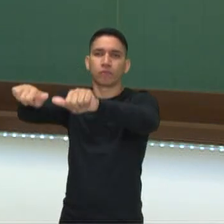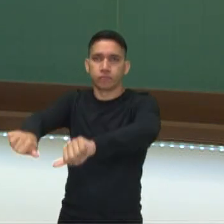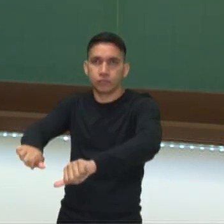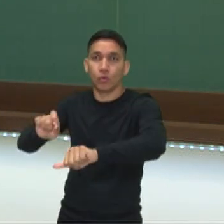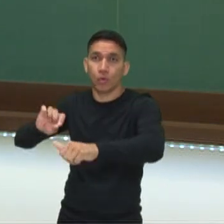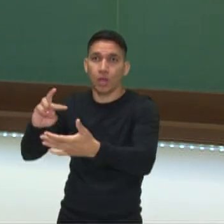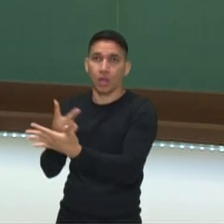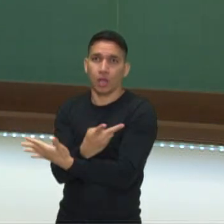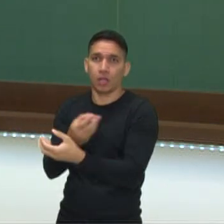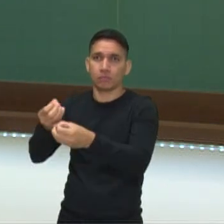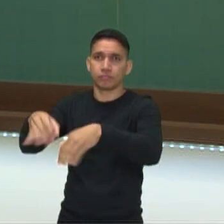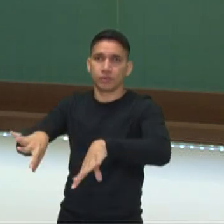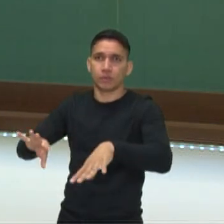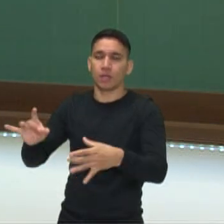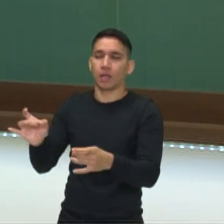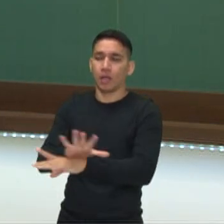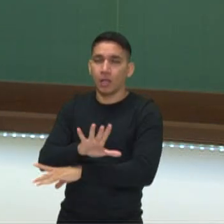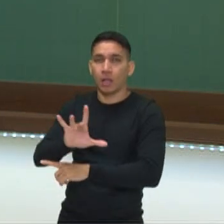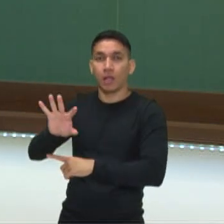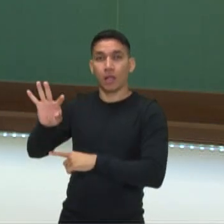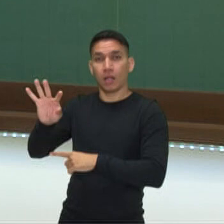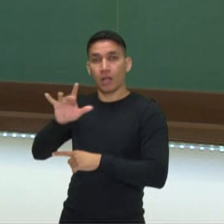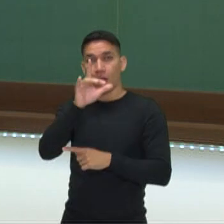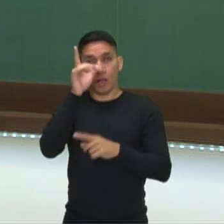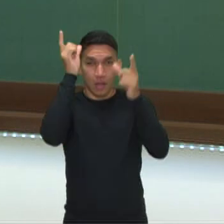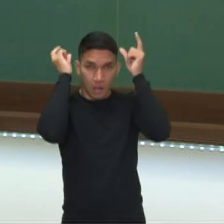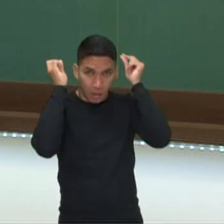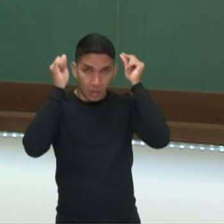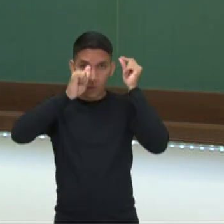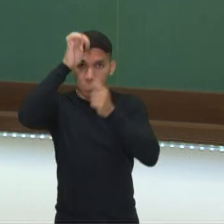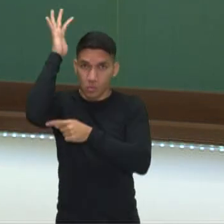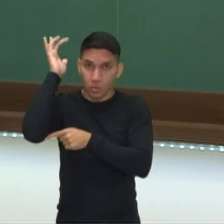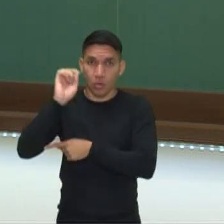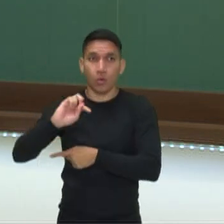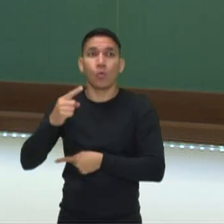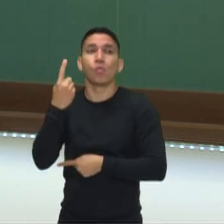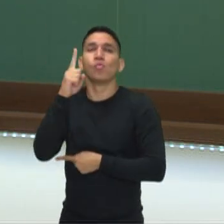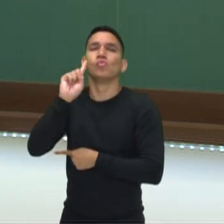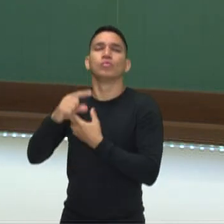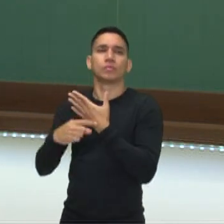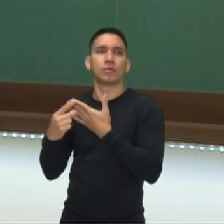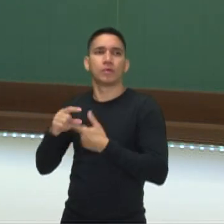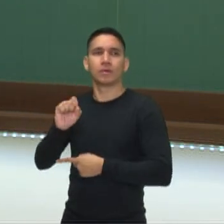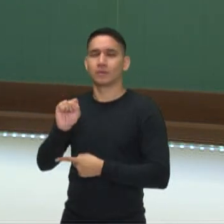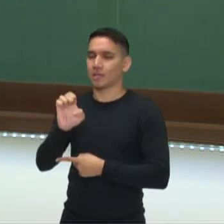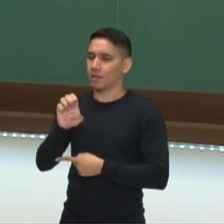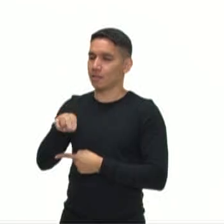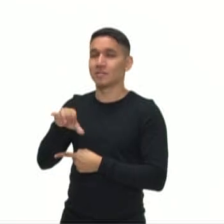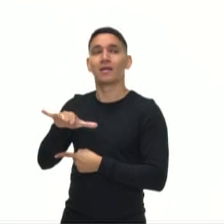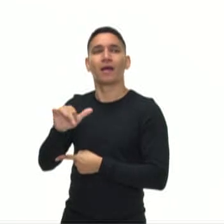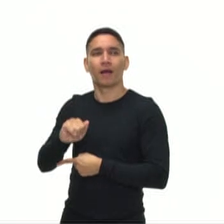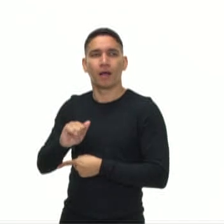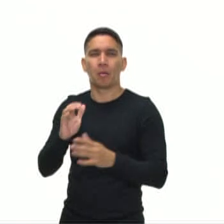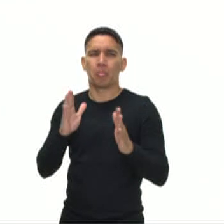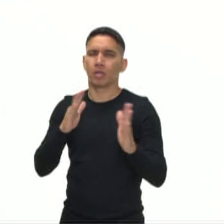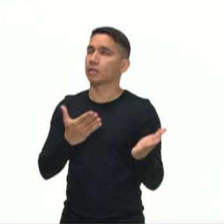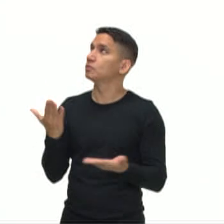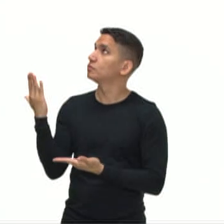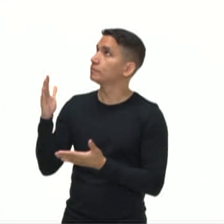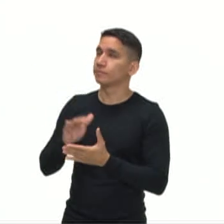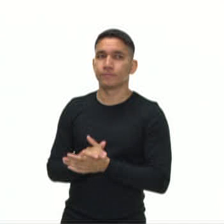decadência do teatro grego marca exatamente por um grande último autor, que foi Sêneca, em 4 a.C. a 65